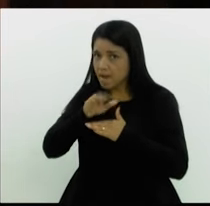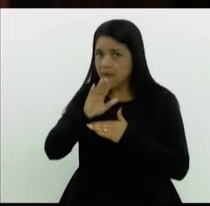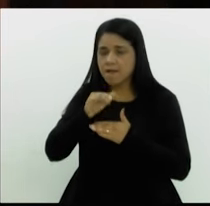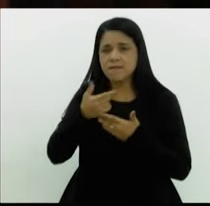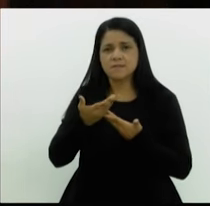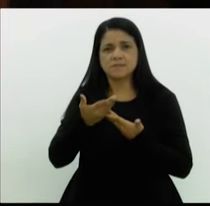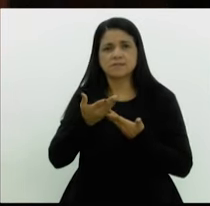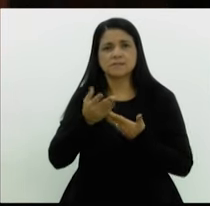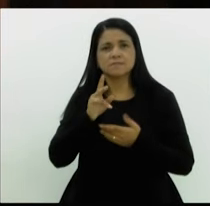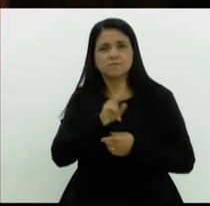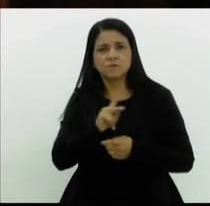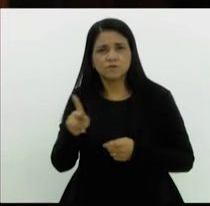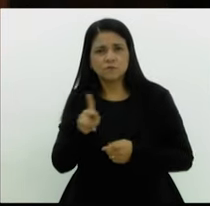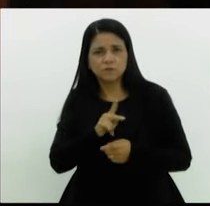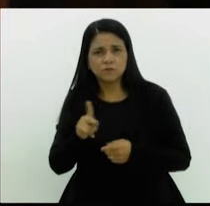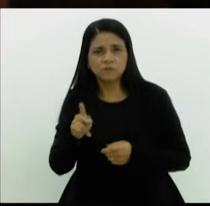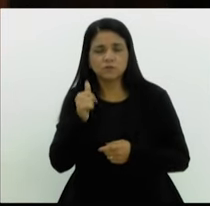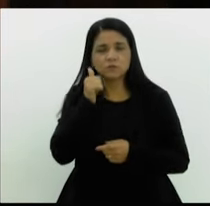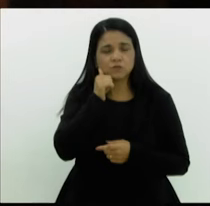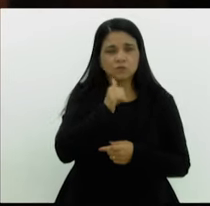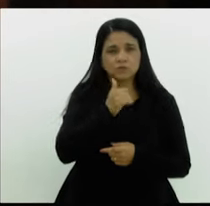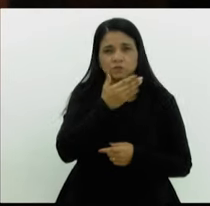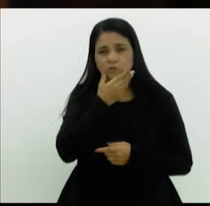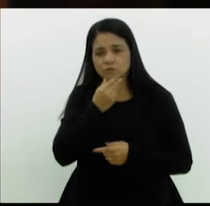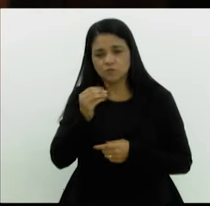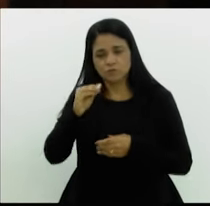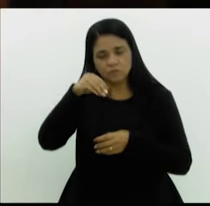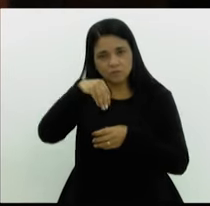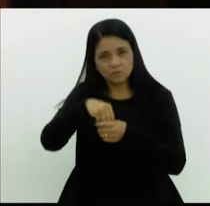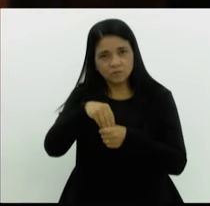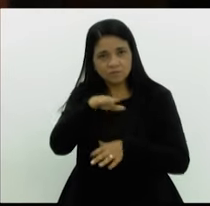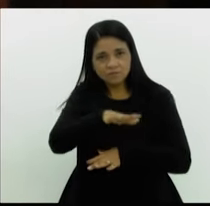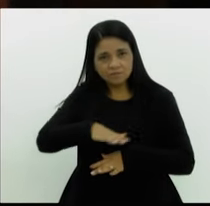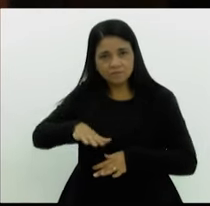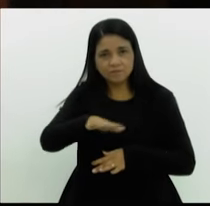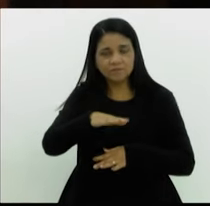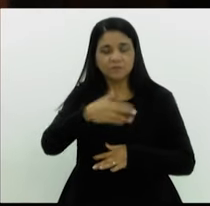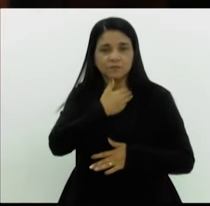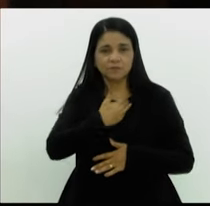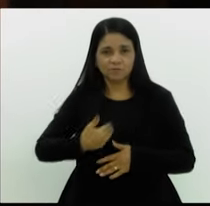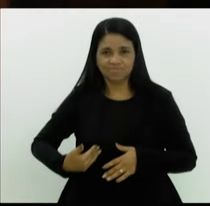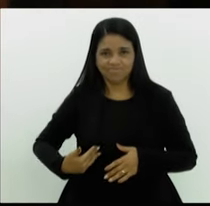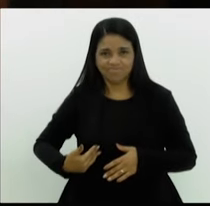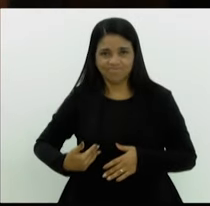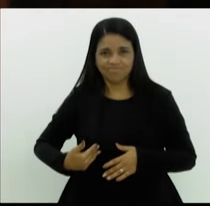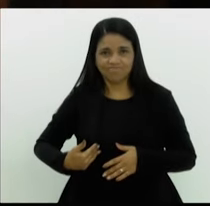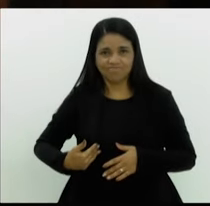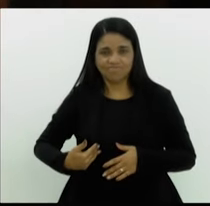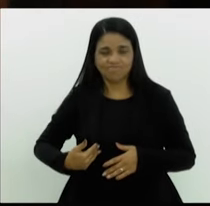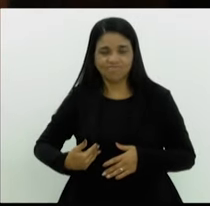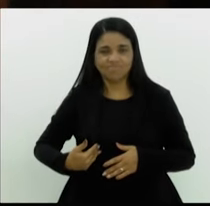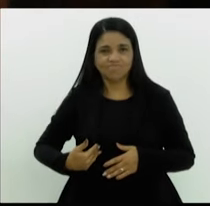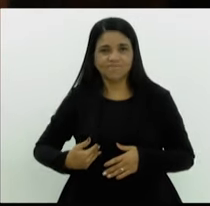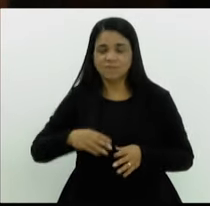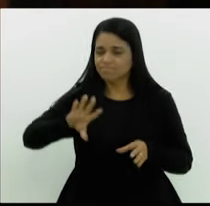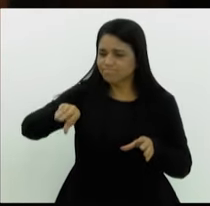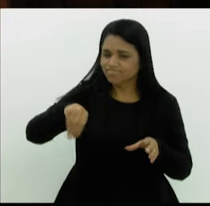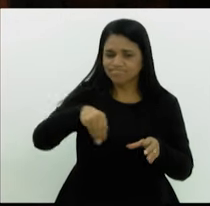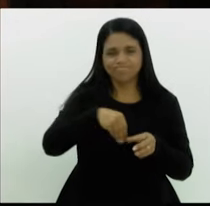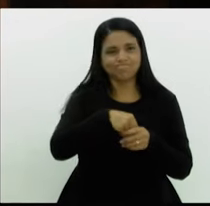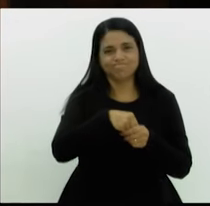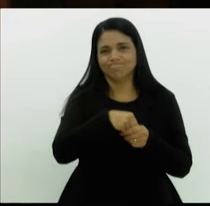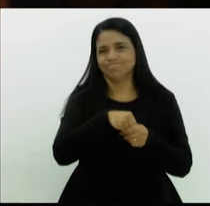mais professores e professoras dentro do espaço público que não são parte de um plano de cargos e